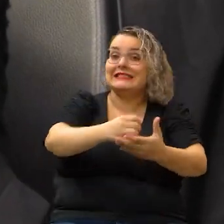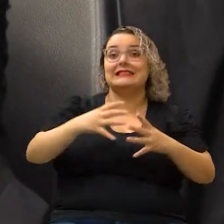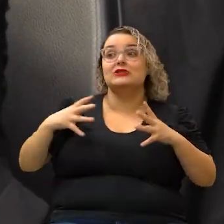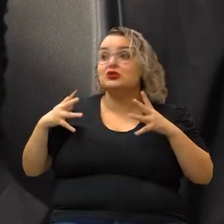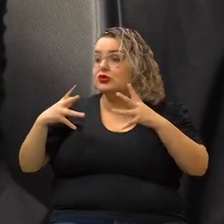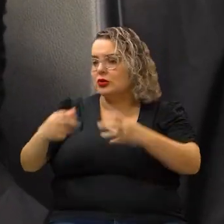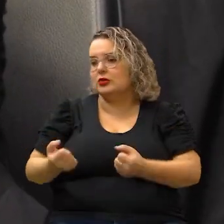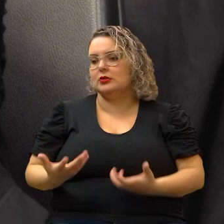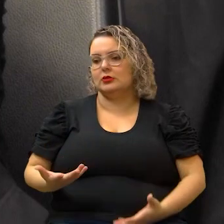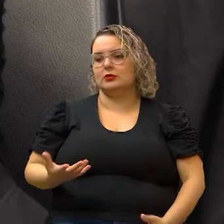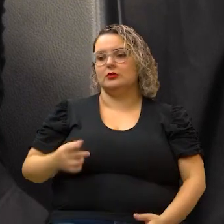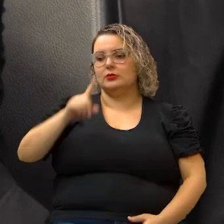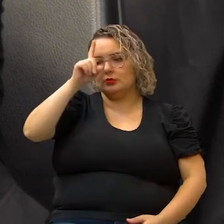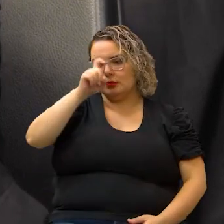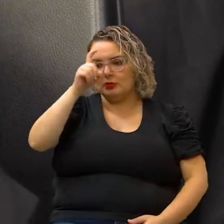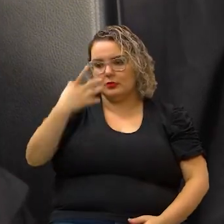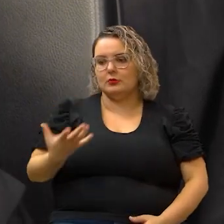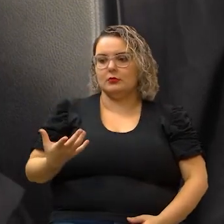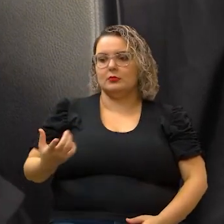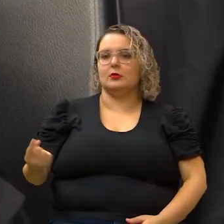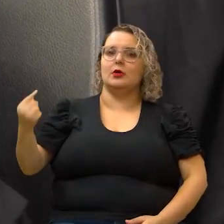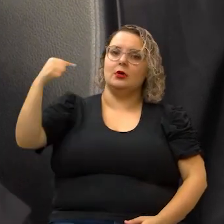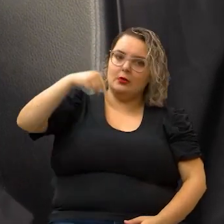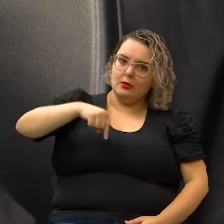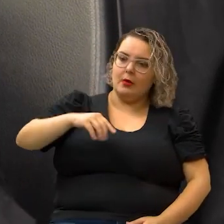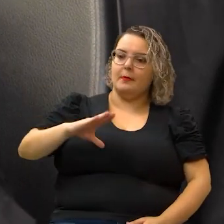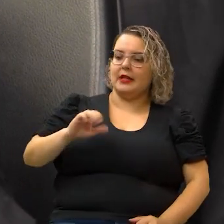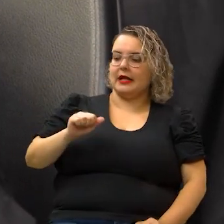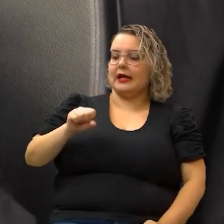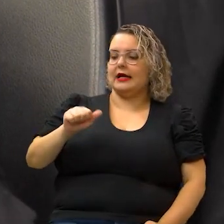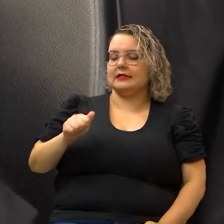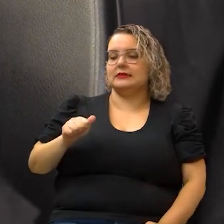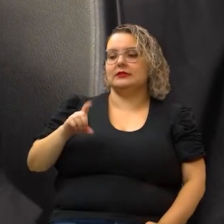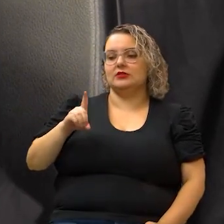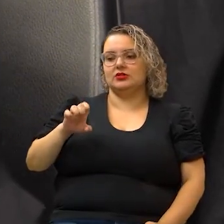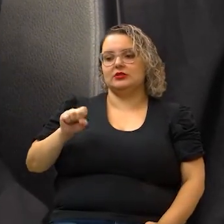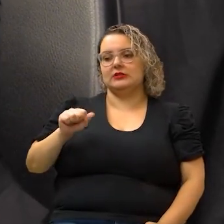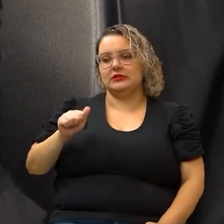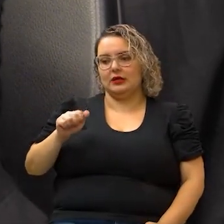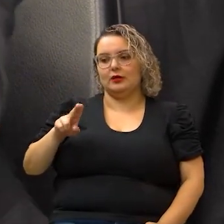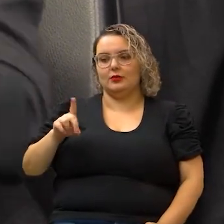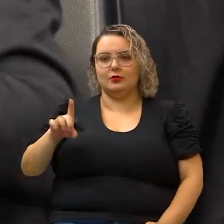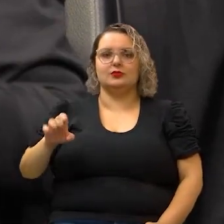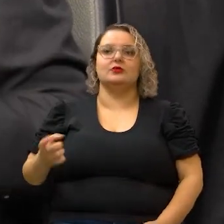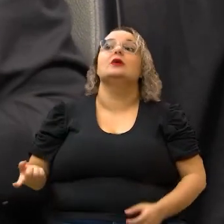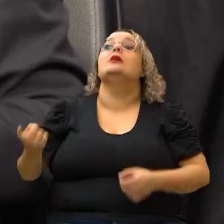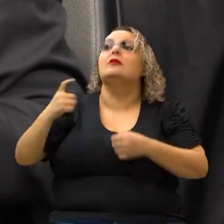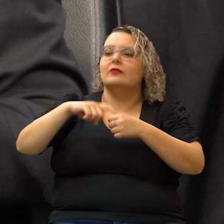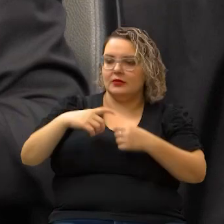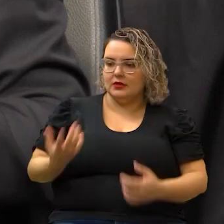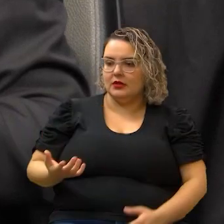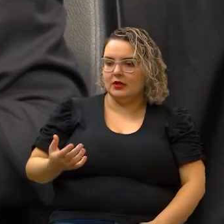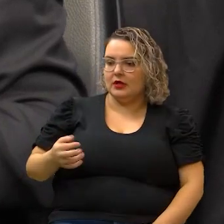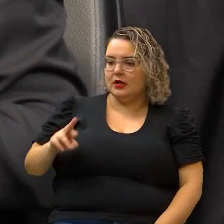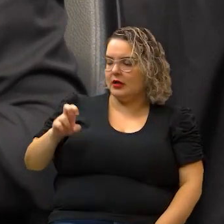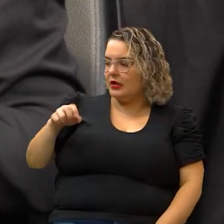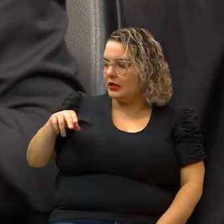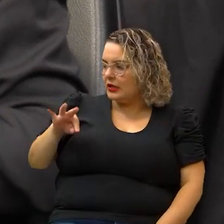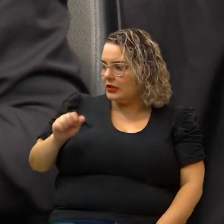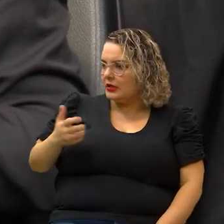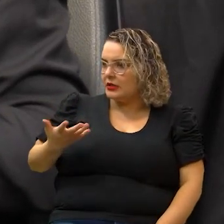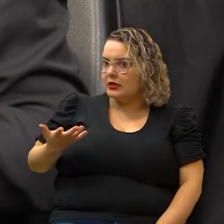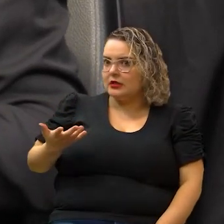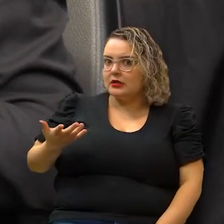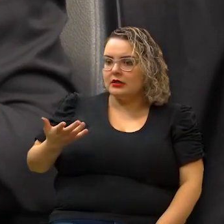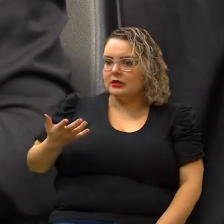mas tiraram literalmente. Eu, daquele hospital, me trouxeram para a Casa de Saúde, e na Casa de Saúde é que eu voltei. Aí a Renata falou